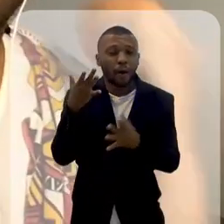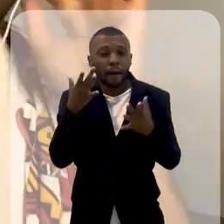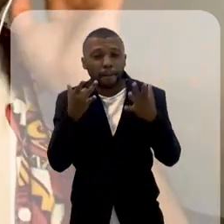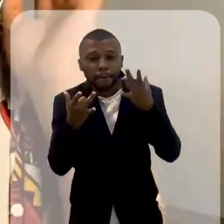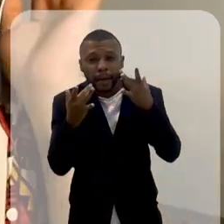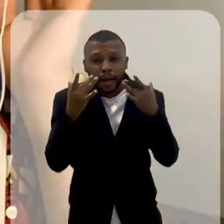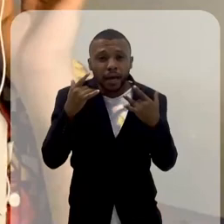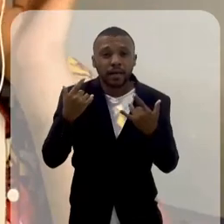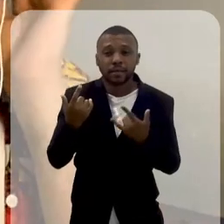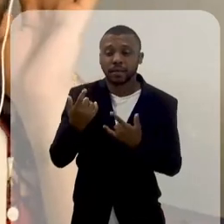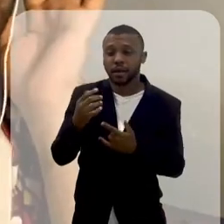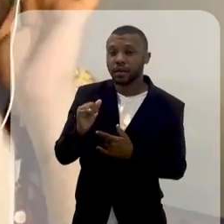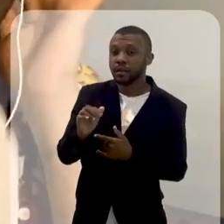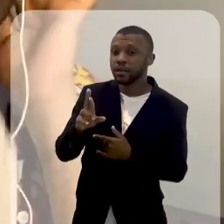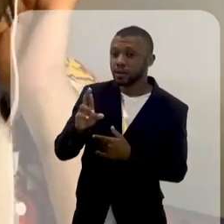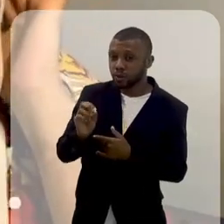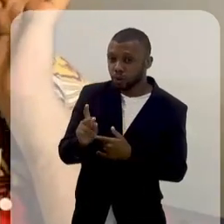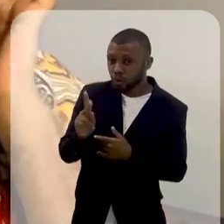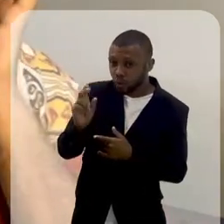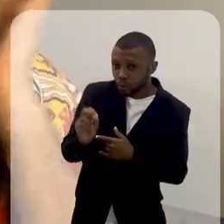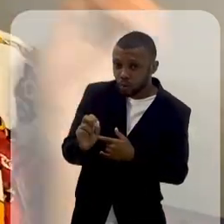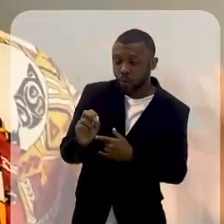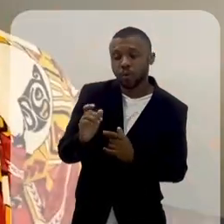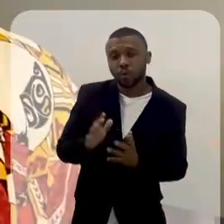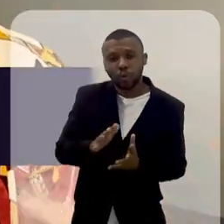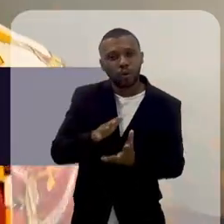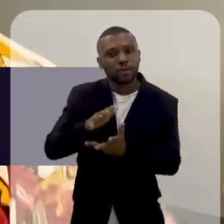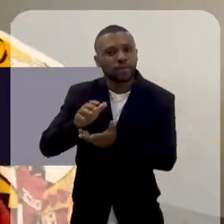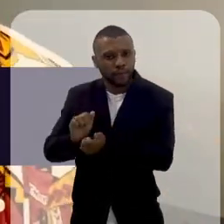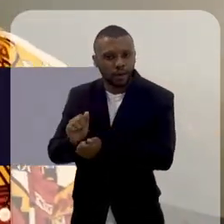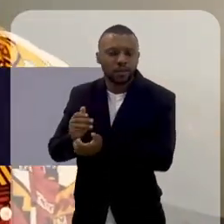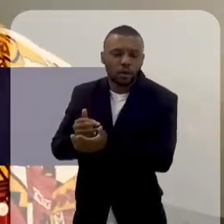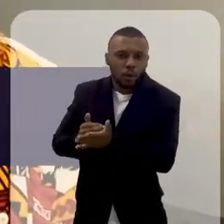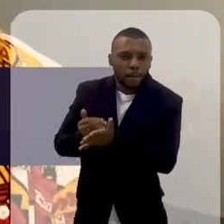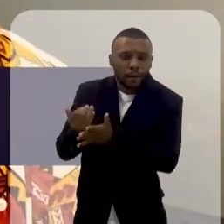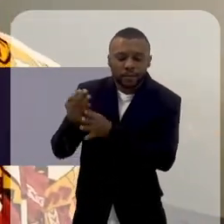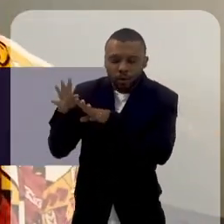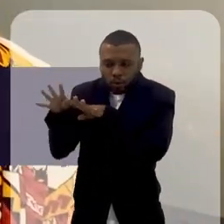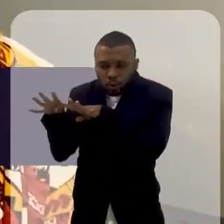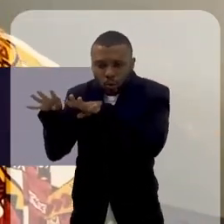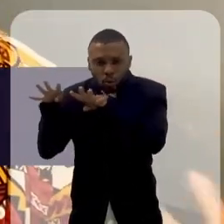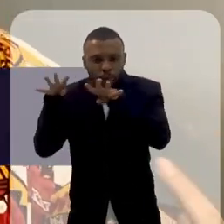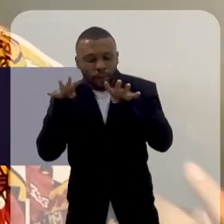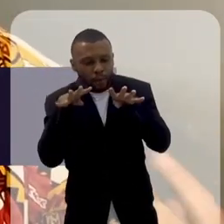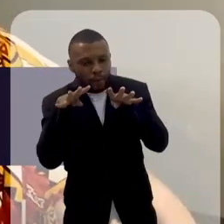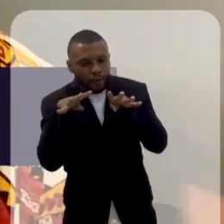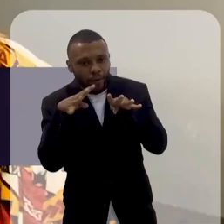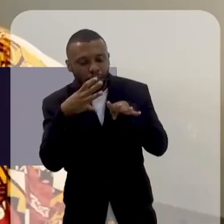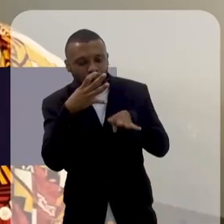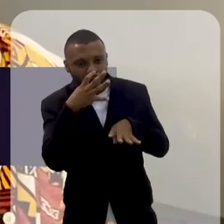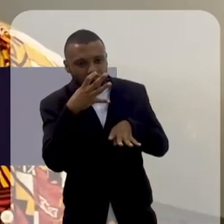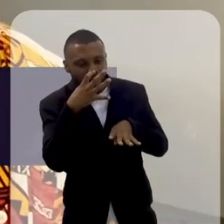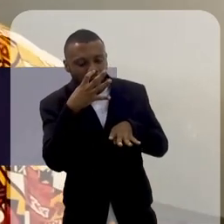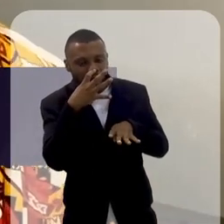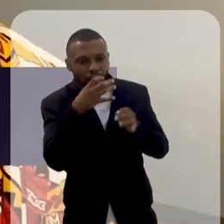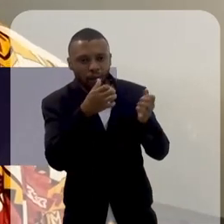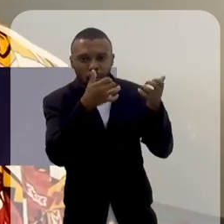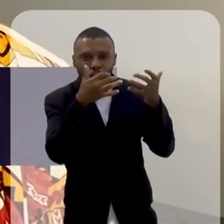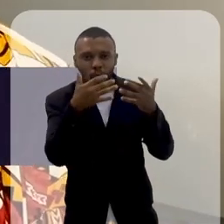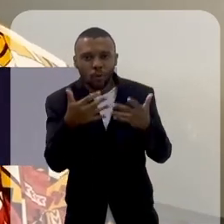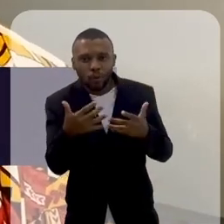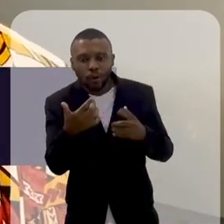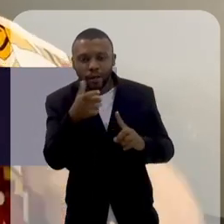das peças, e aí eu crio a peça, o Iroko, Meu Universo. Então começa a ser olhado, entrar num destaque, que é um destaque